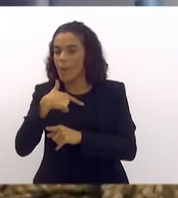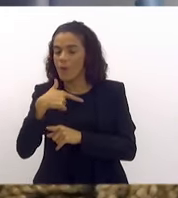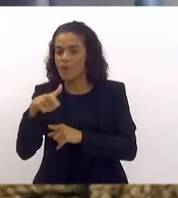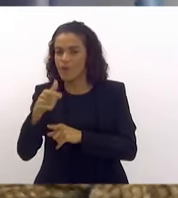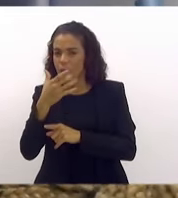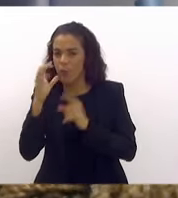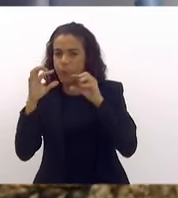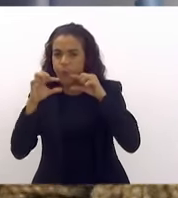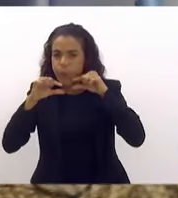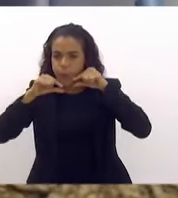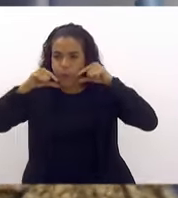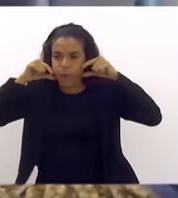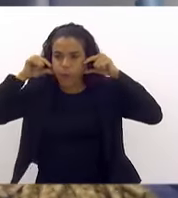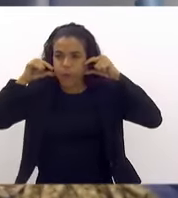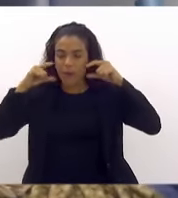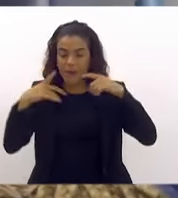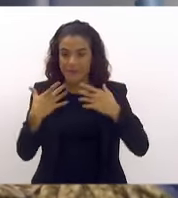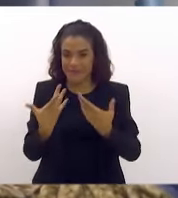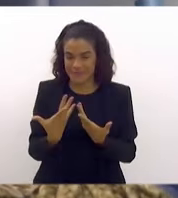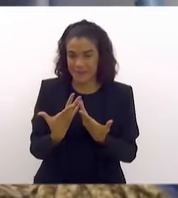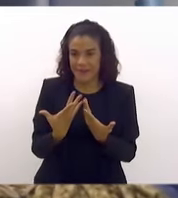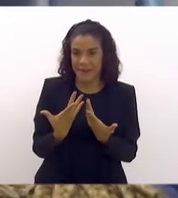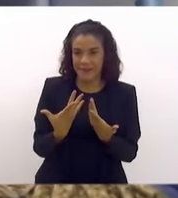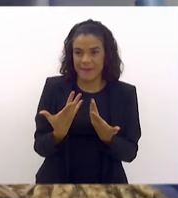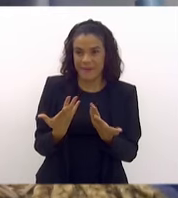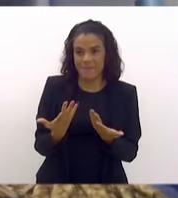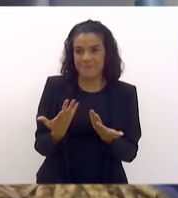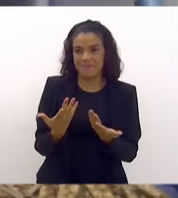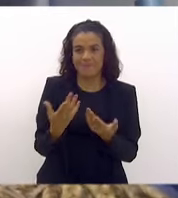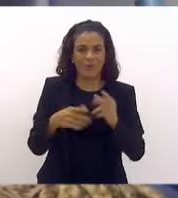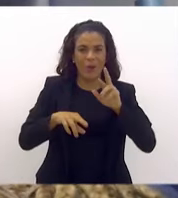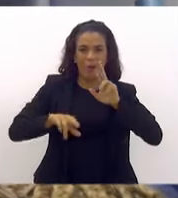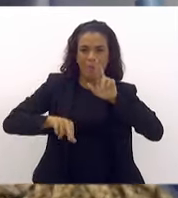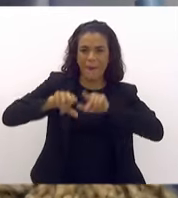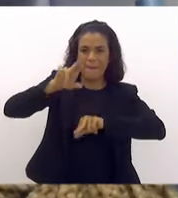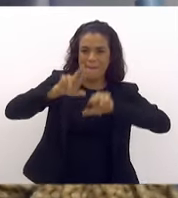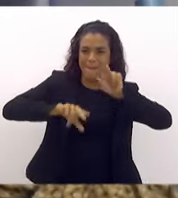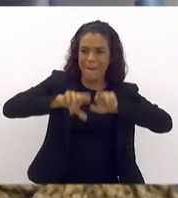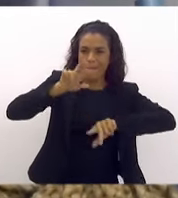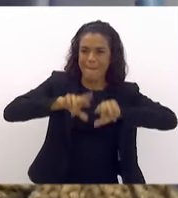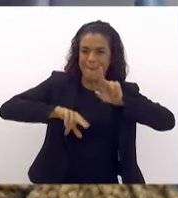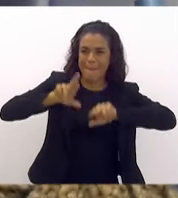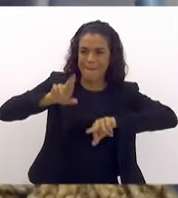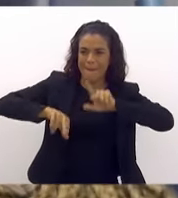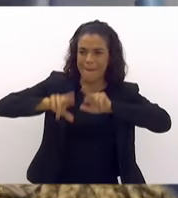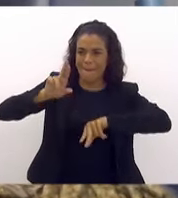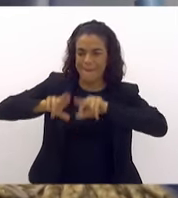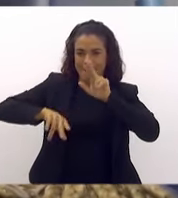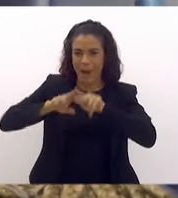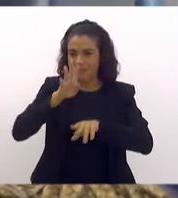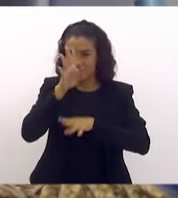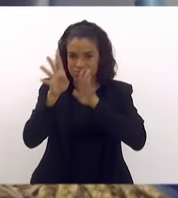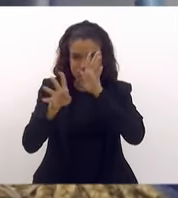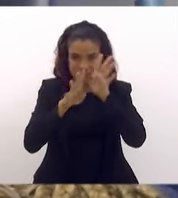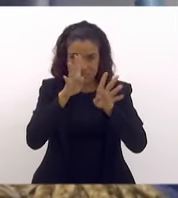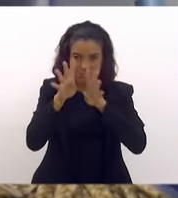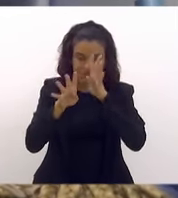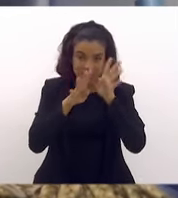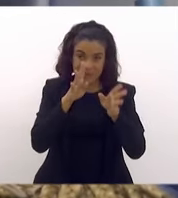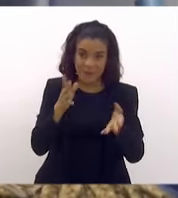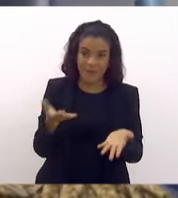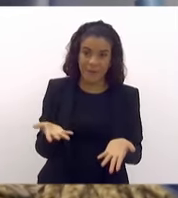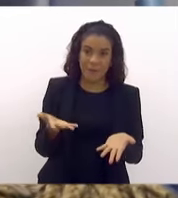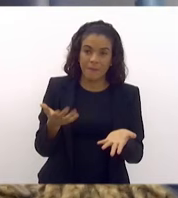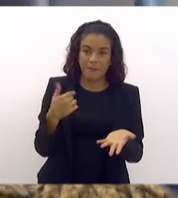cavanhaque mais fino outro mais grosso ou seja eram imagens de pessoas aleatórias então